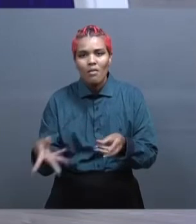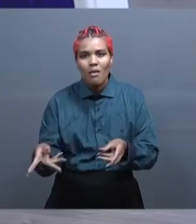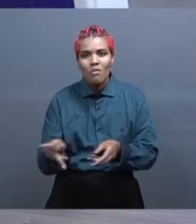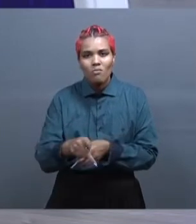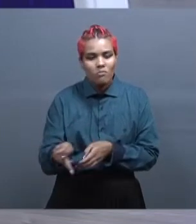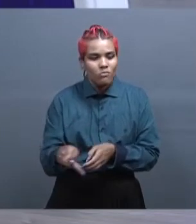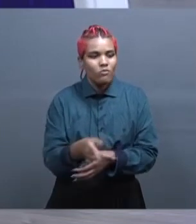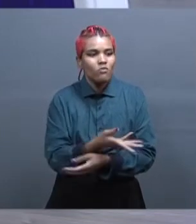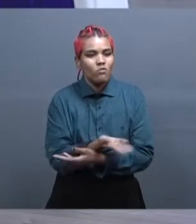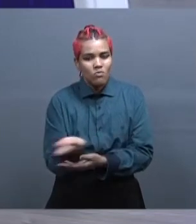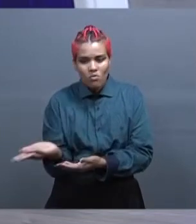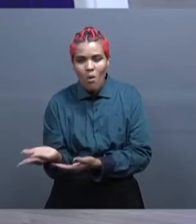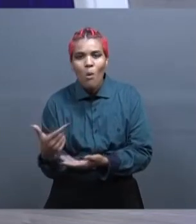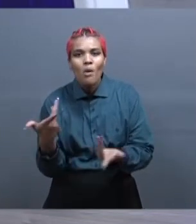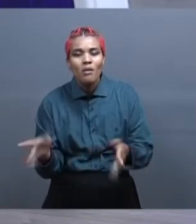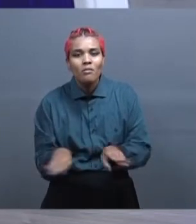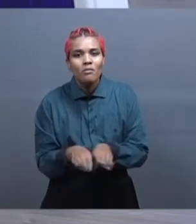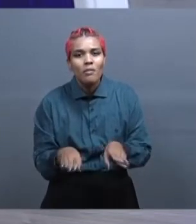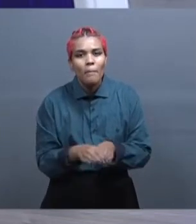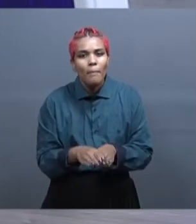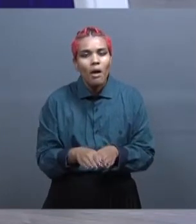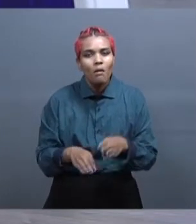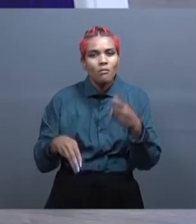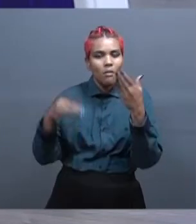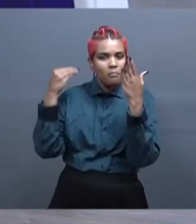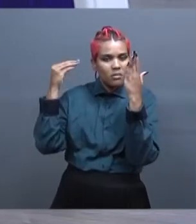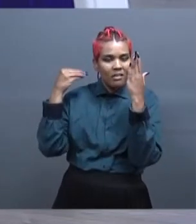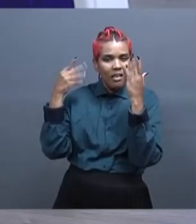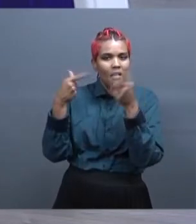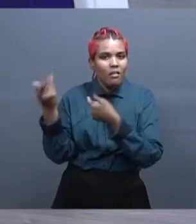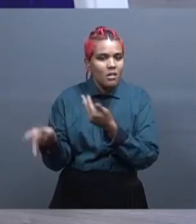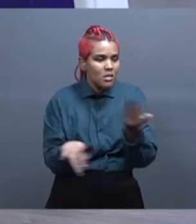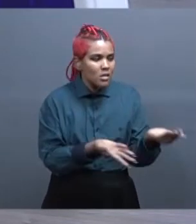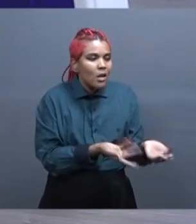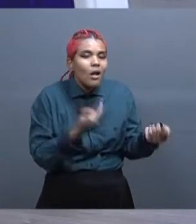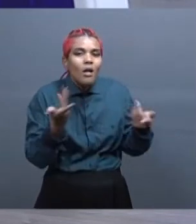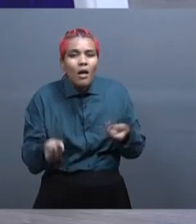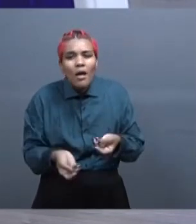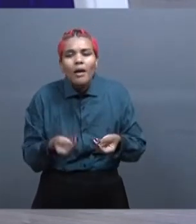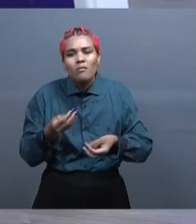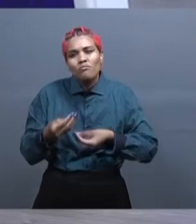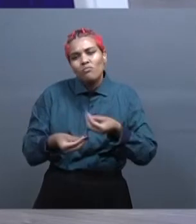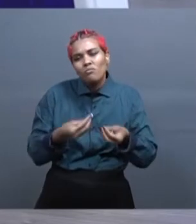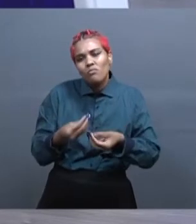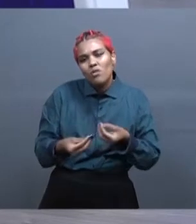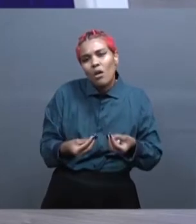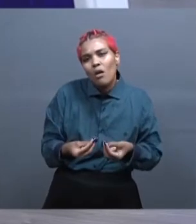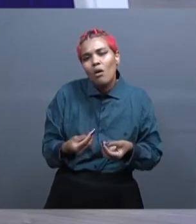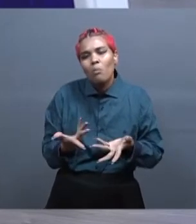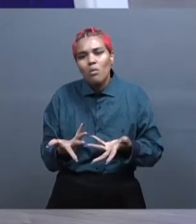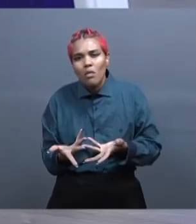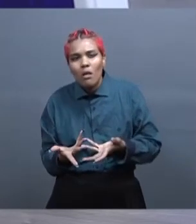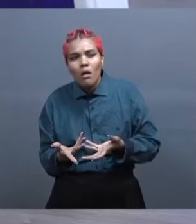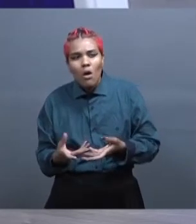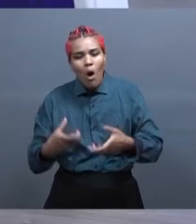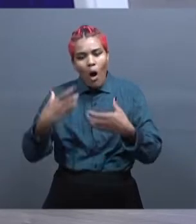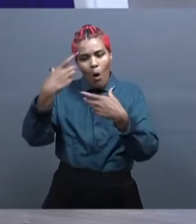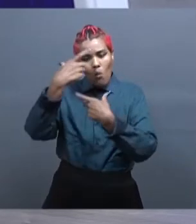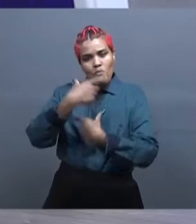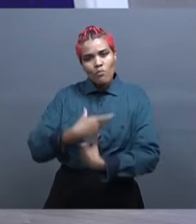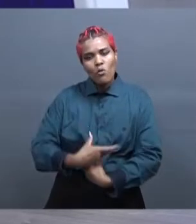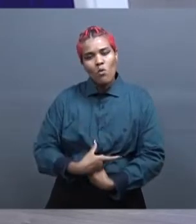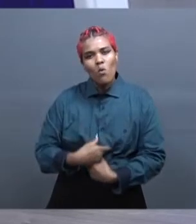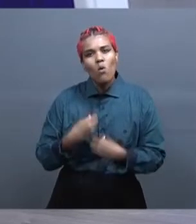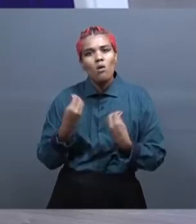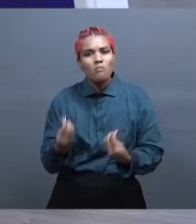cibele macedo que é psicanalista e pesquisadora sobre essa questão o corpo é sim uma matéria